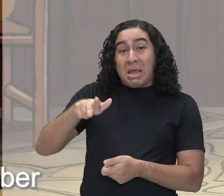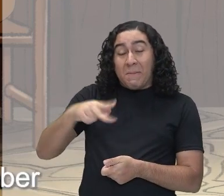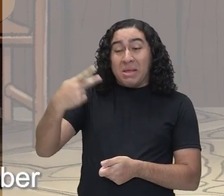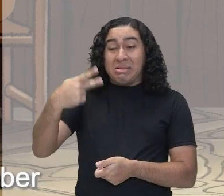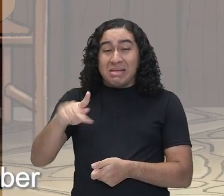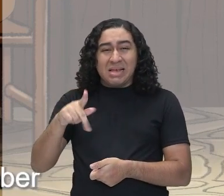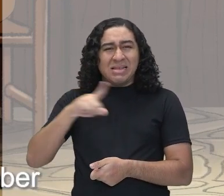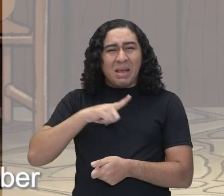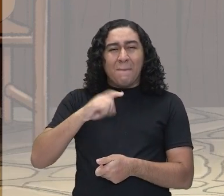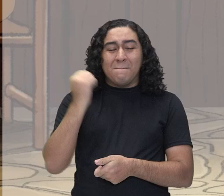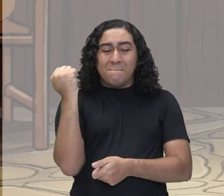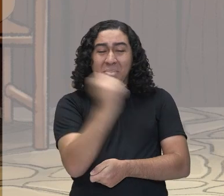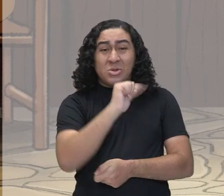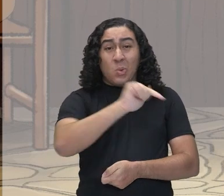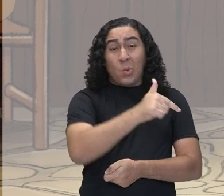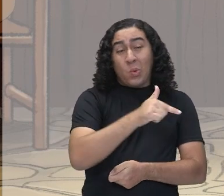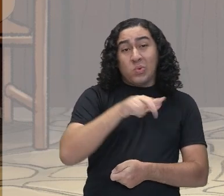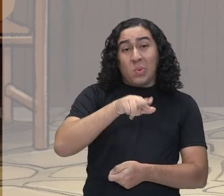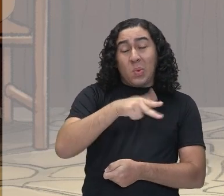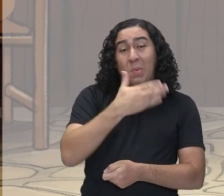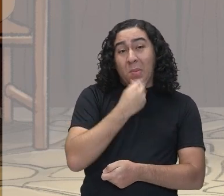irmão sem o saber.